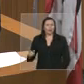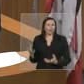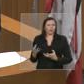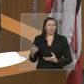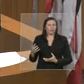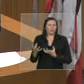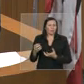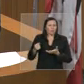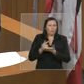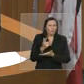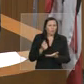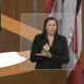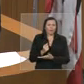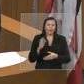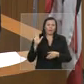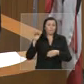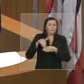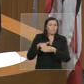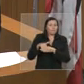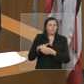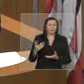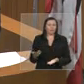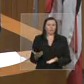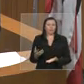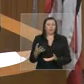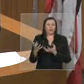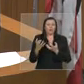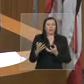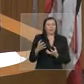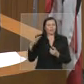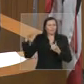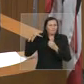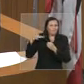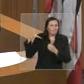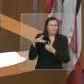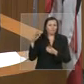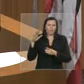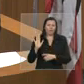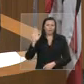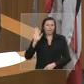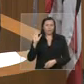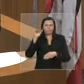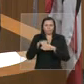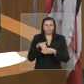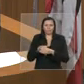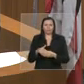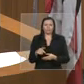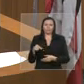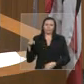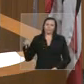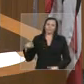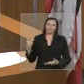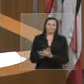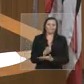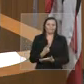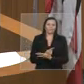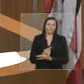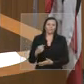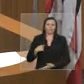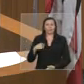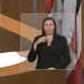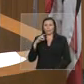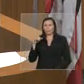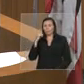cooptar votos, comprar políticos e seus partidos, desta vez Flávio Dino se superou, perdeu a noção da decência e da